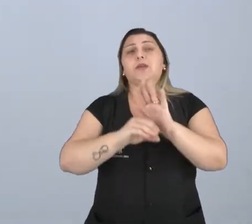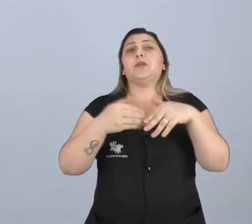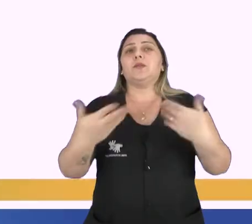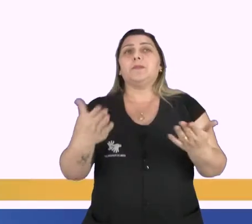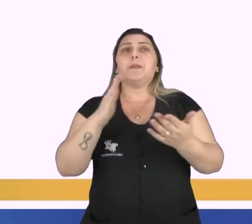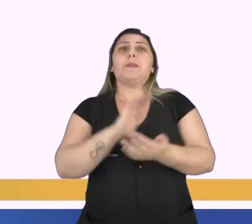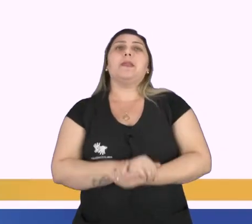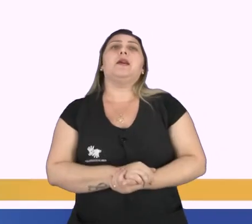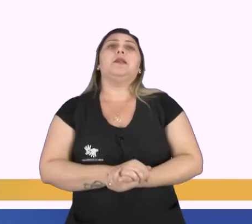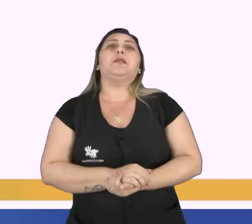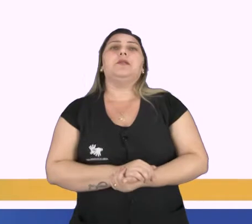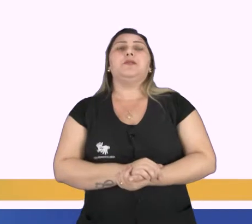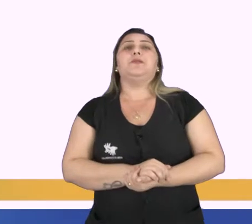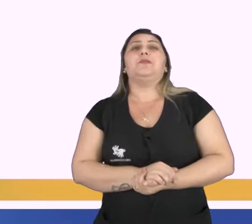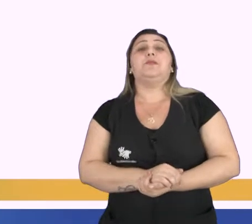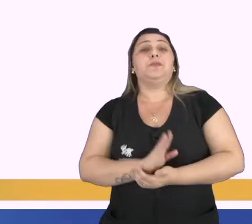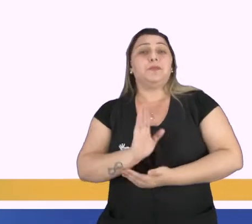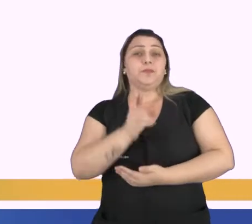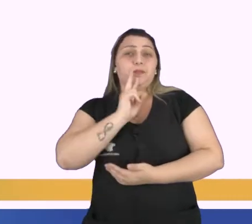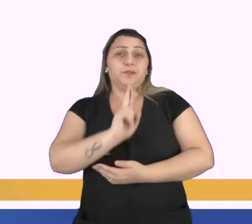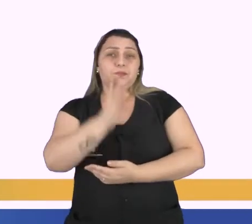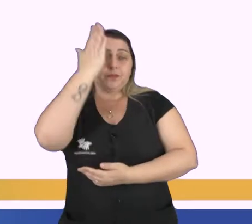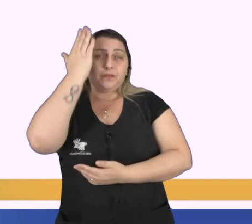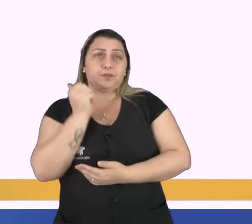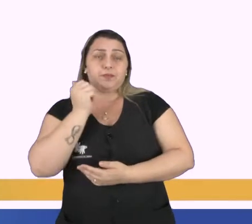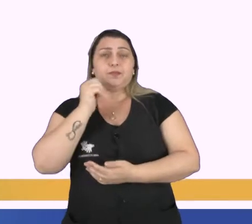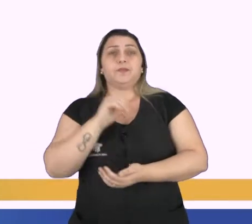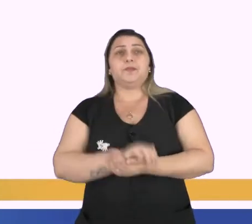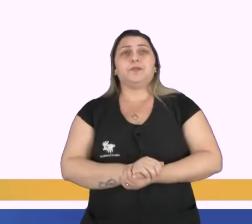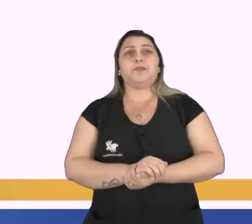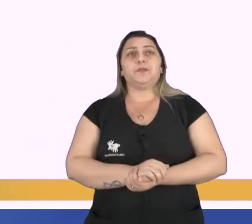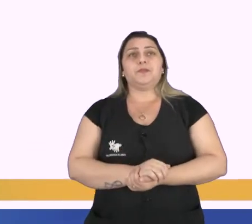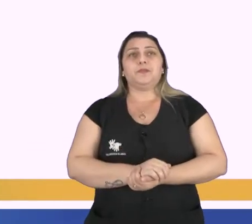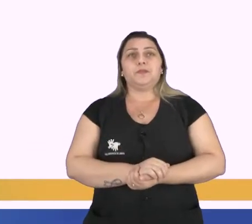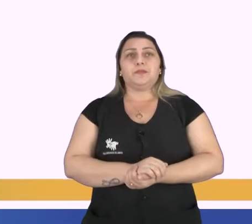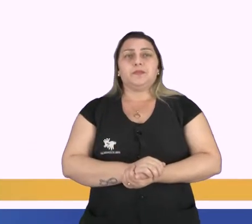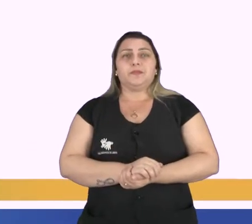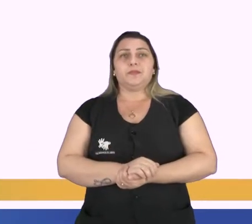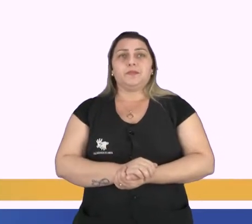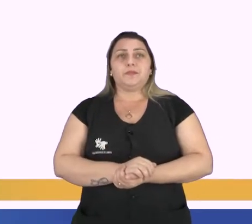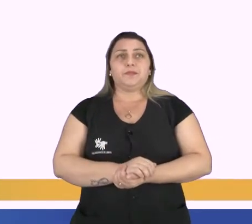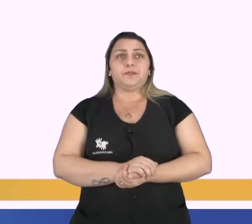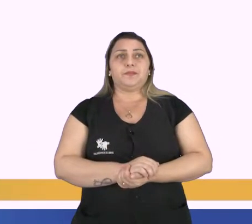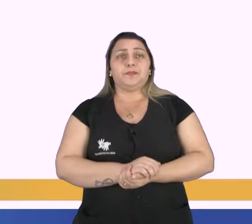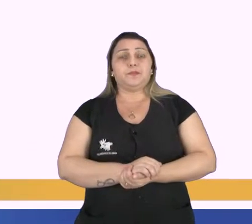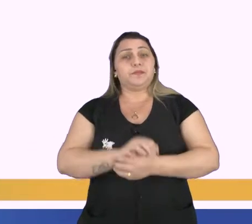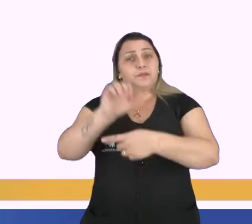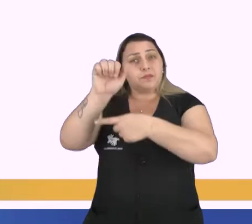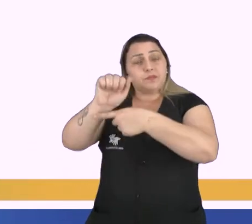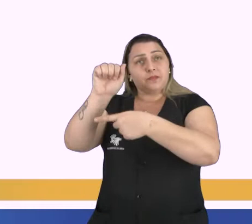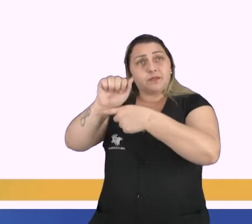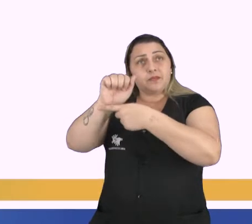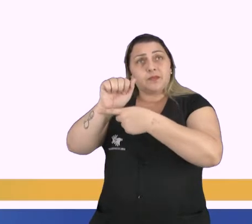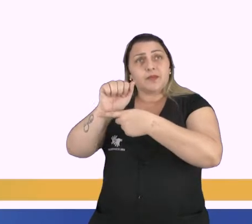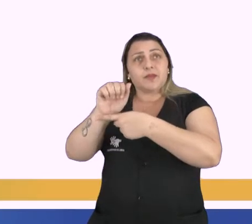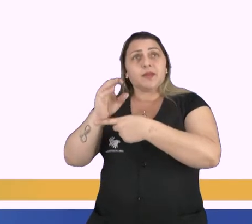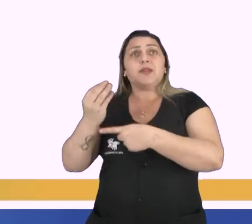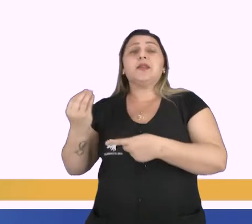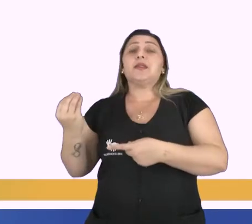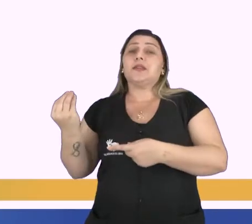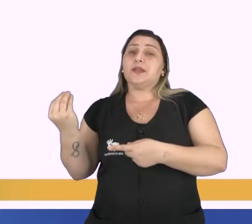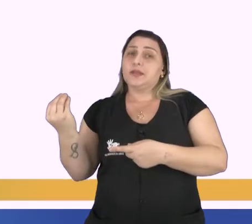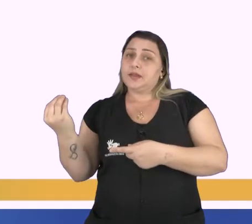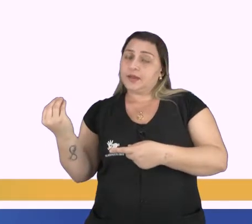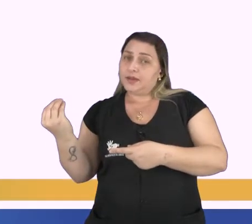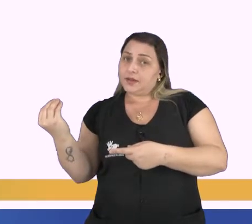Vamos lá? Já sabem a resposta? Vou passar para vocês, então, tá? Questão número 1, a resposta é a